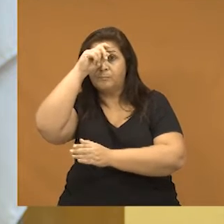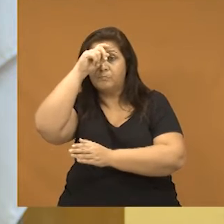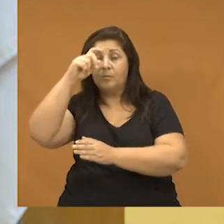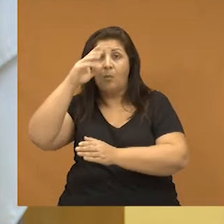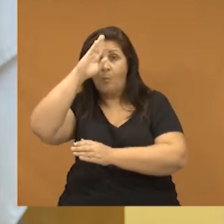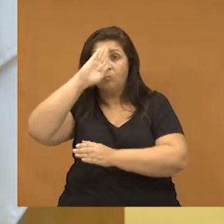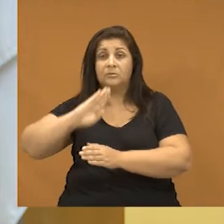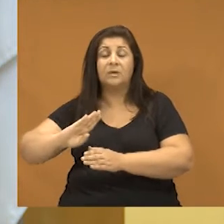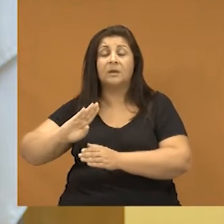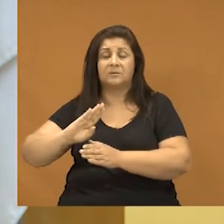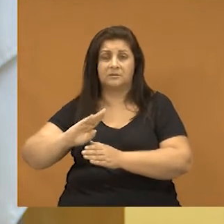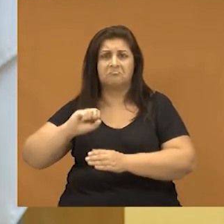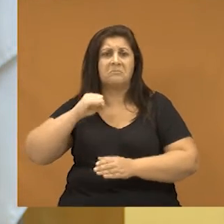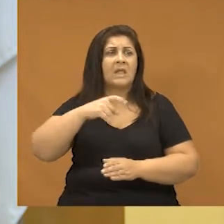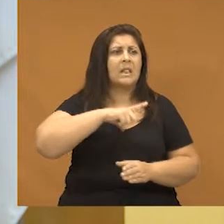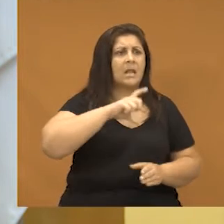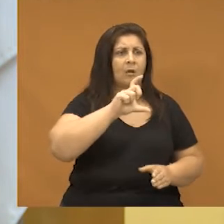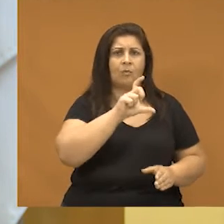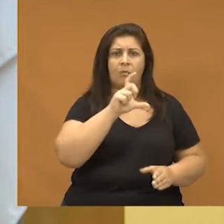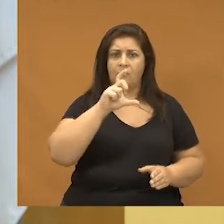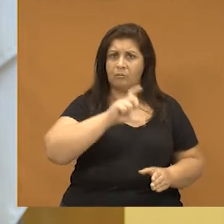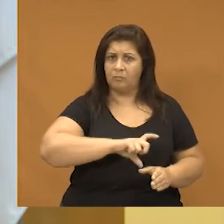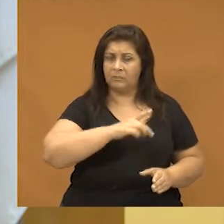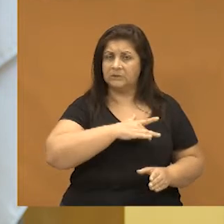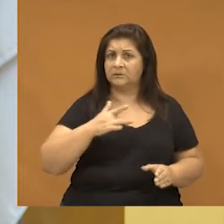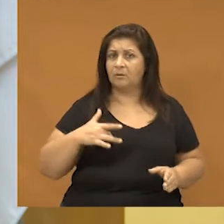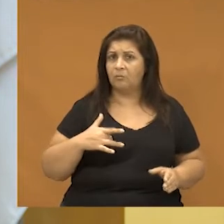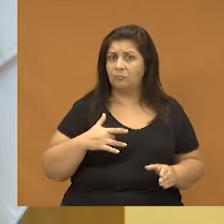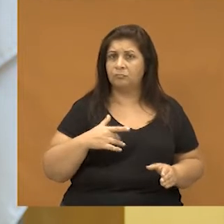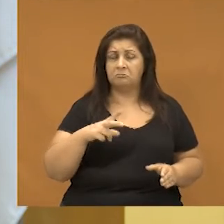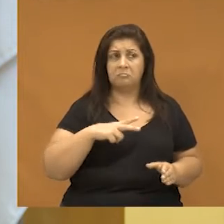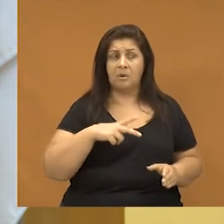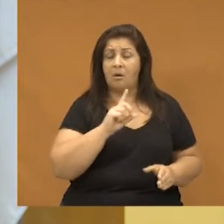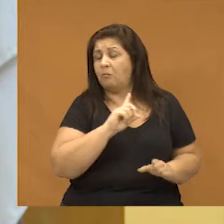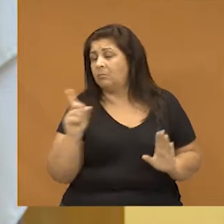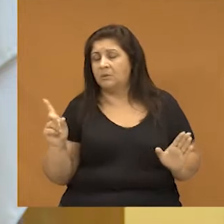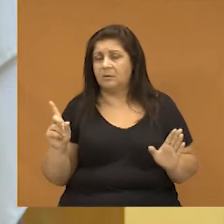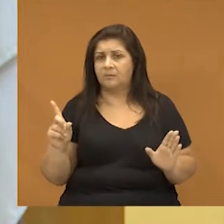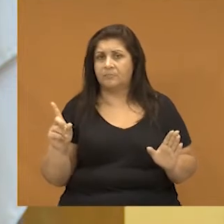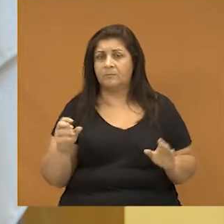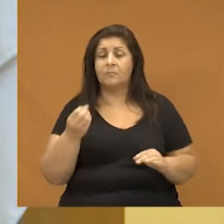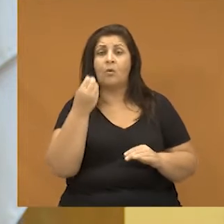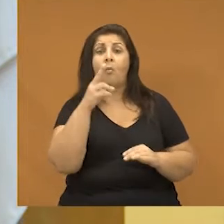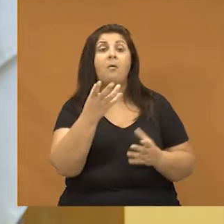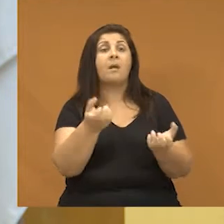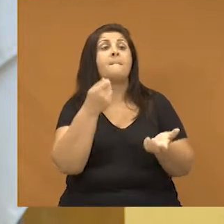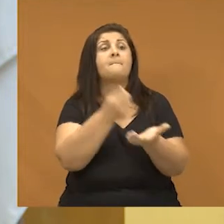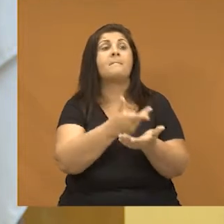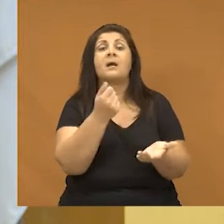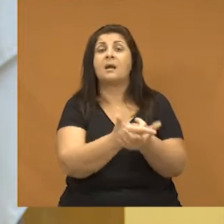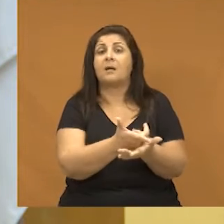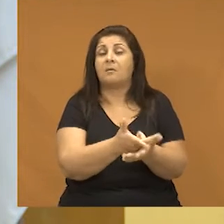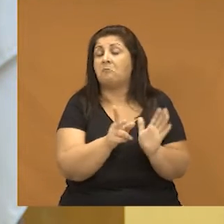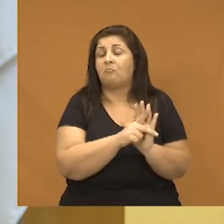independente se ele possui ou não um plano de saúde, ou o mesmo queira arcar com as custas de